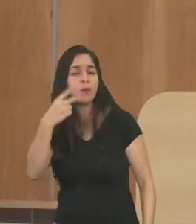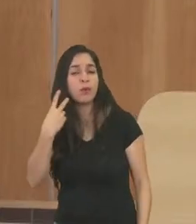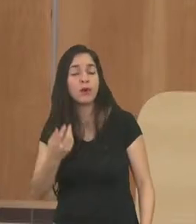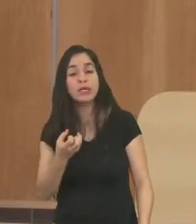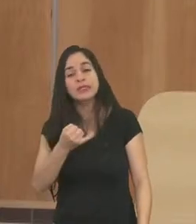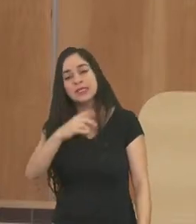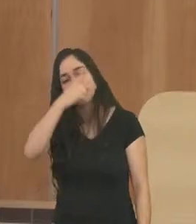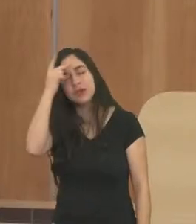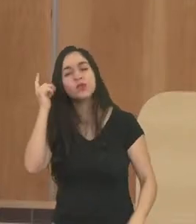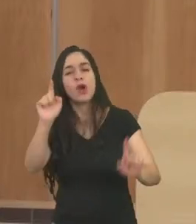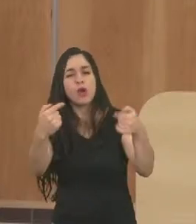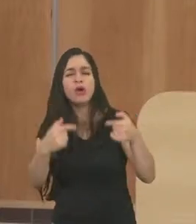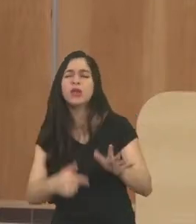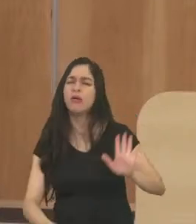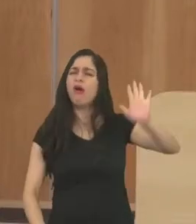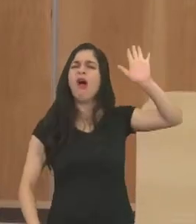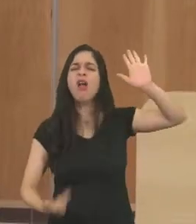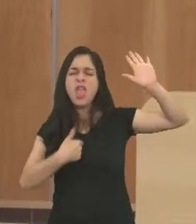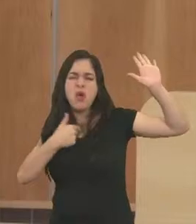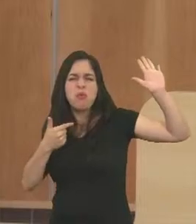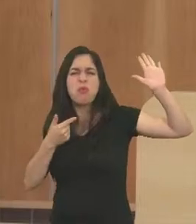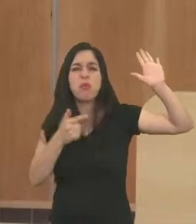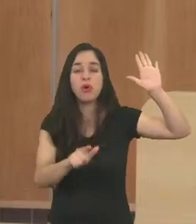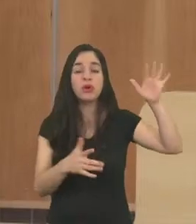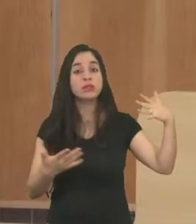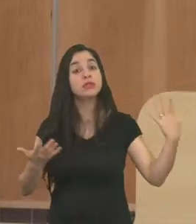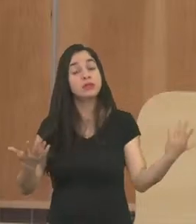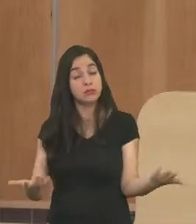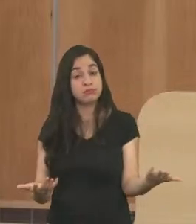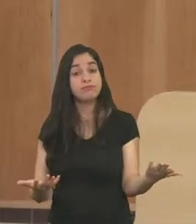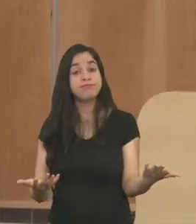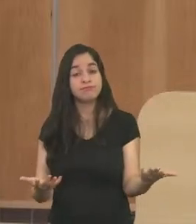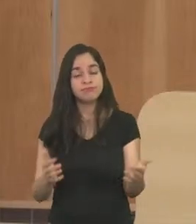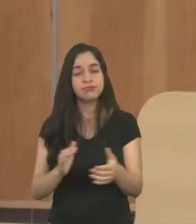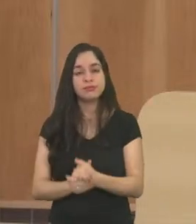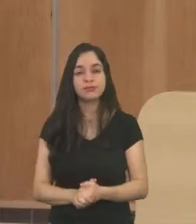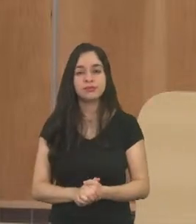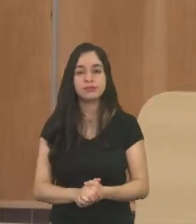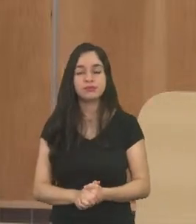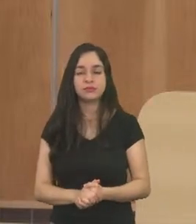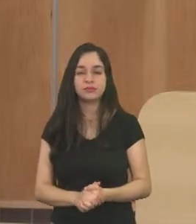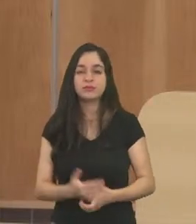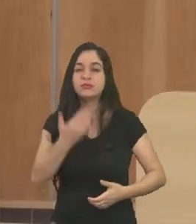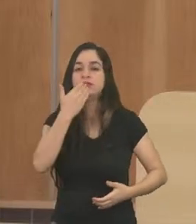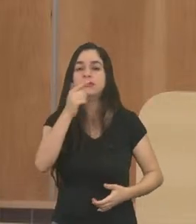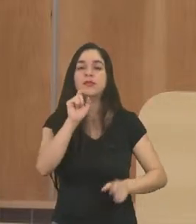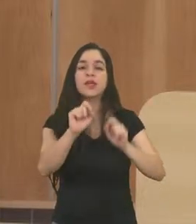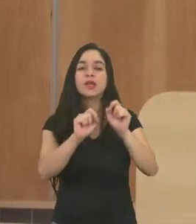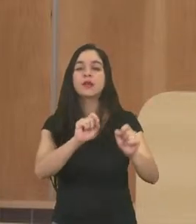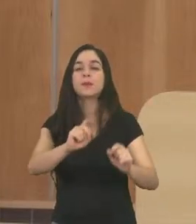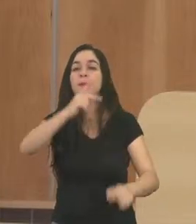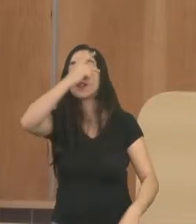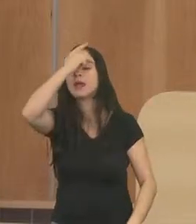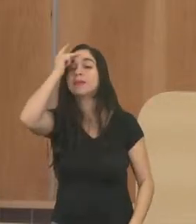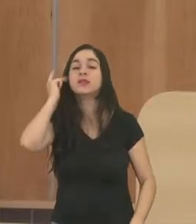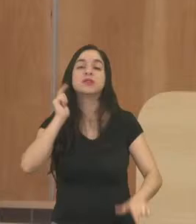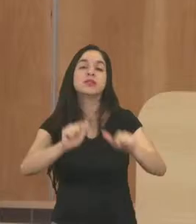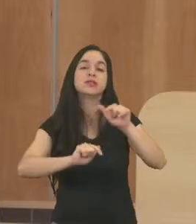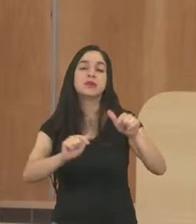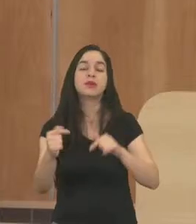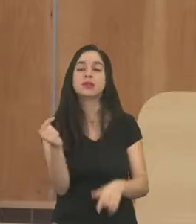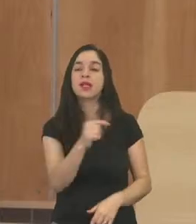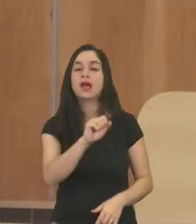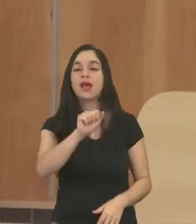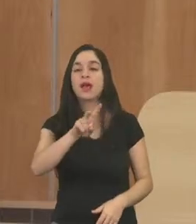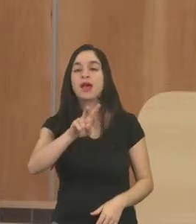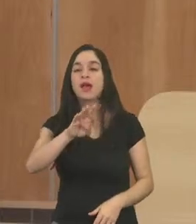Se alguém é contra, que se manifeste dizendo que é contra. Solicitação para que os trabalhadores da Avibraz sejam isentos